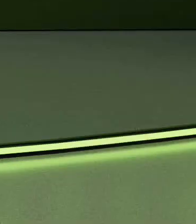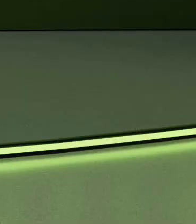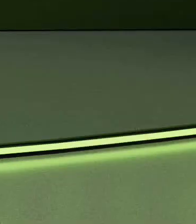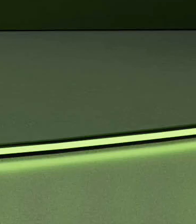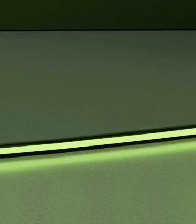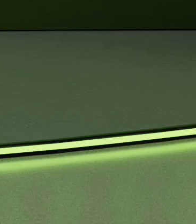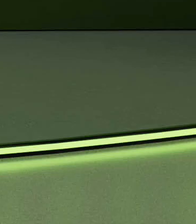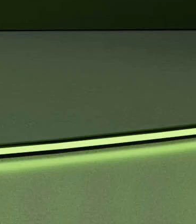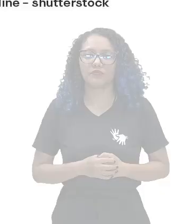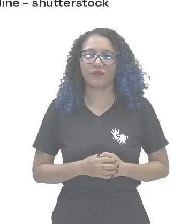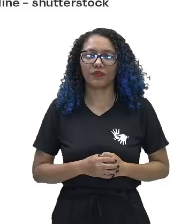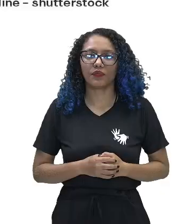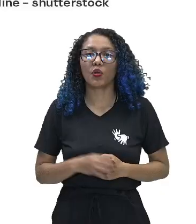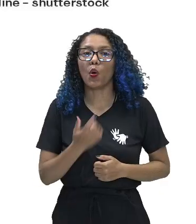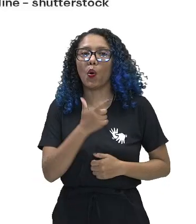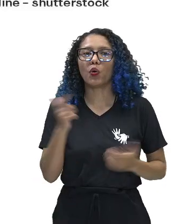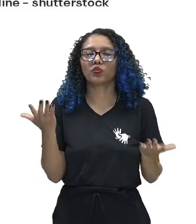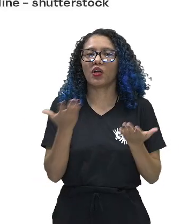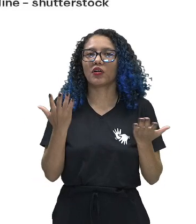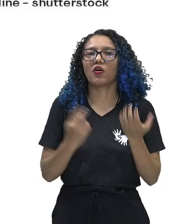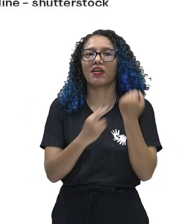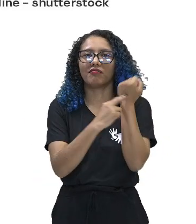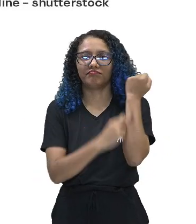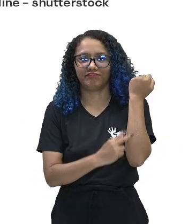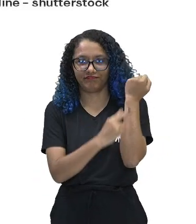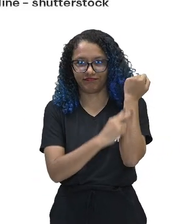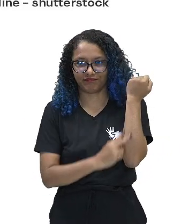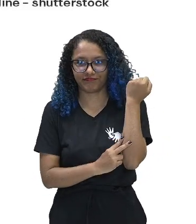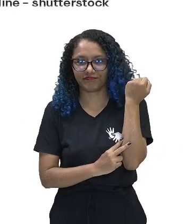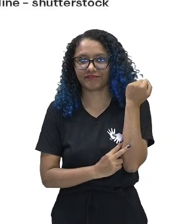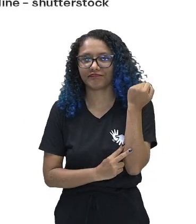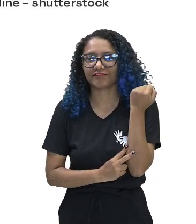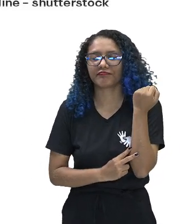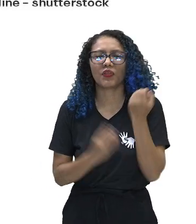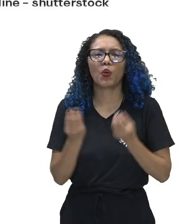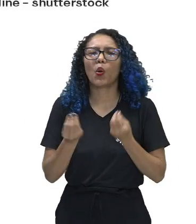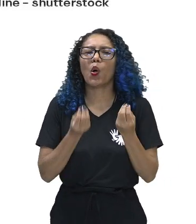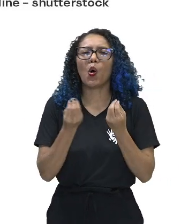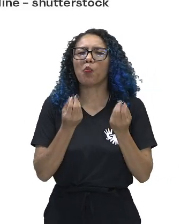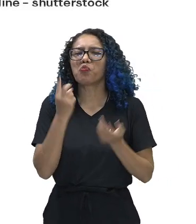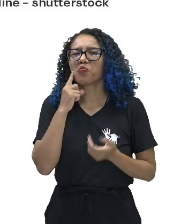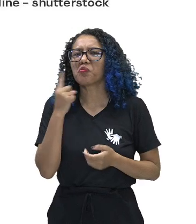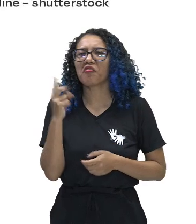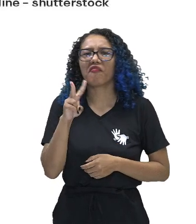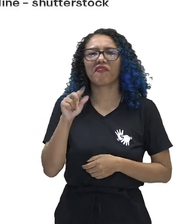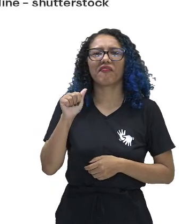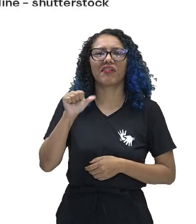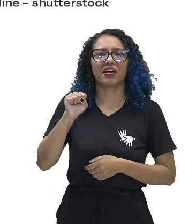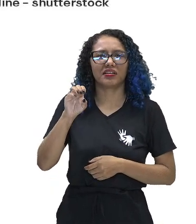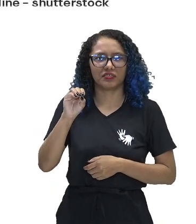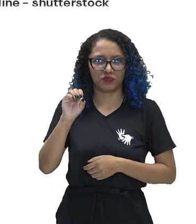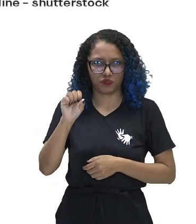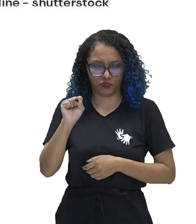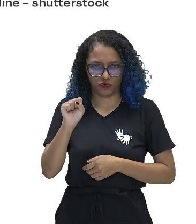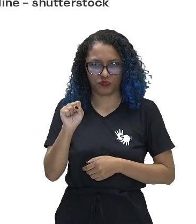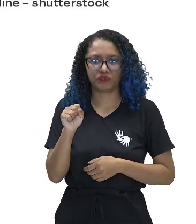são os vasos sanguíneos. Vejam aí que os vasos sanguíneos, eles têm denominações. Então,